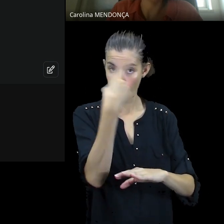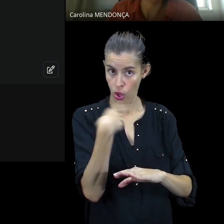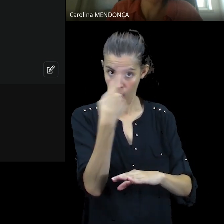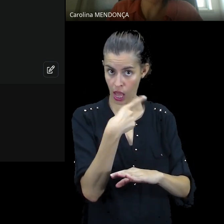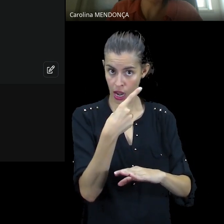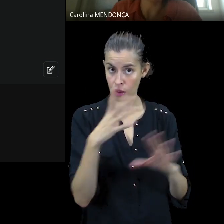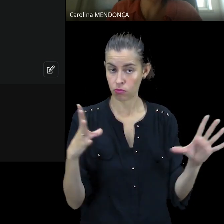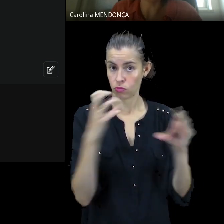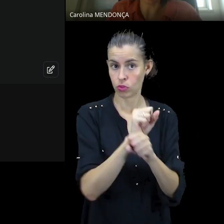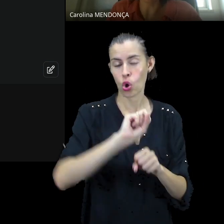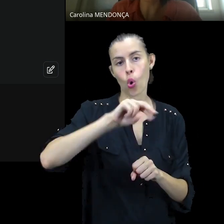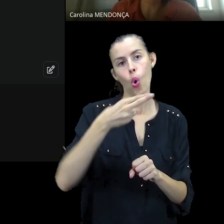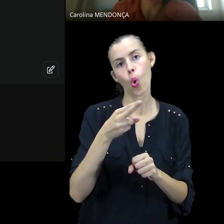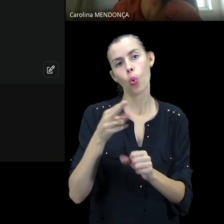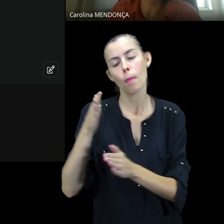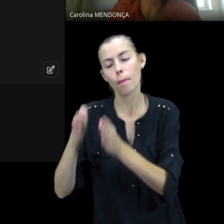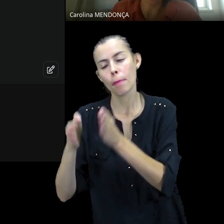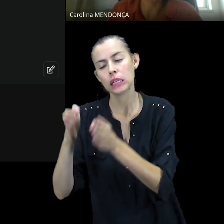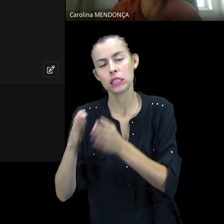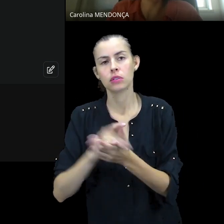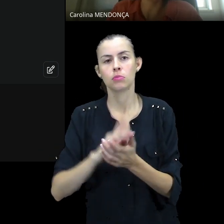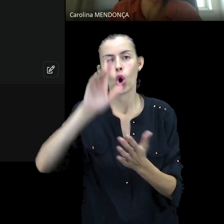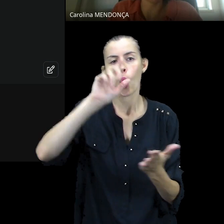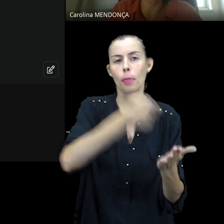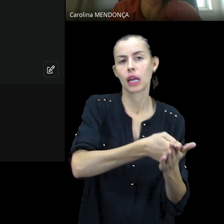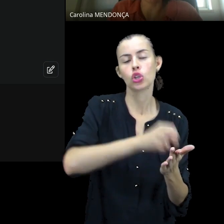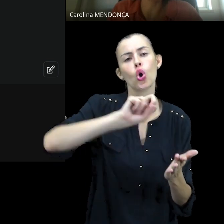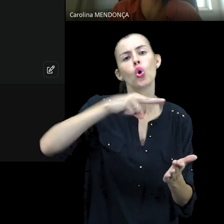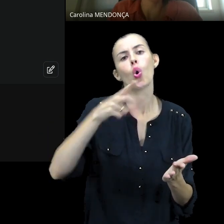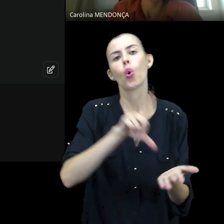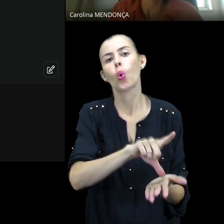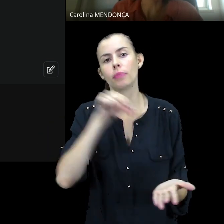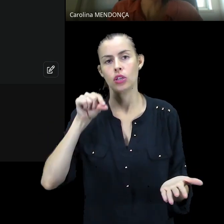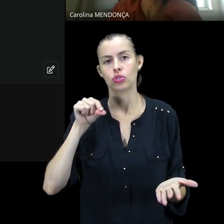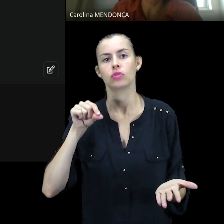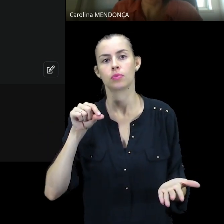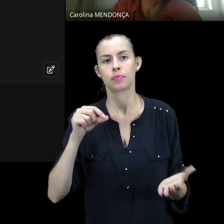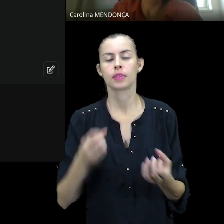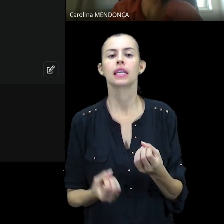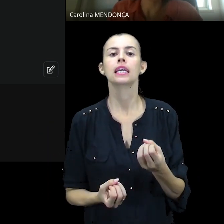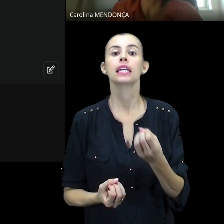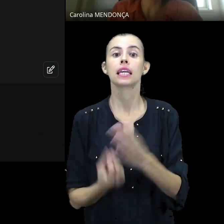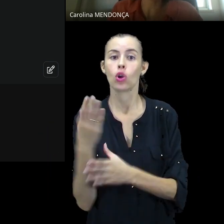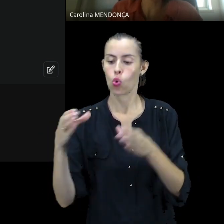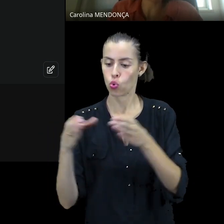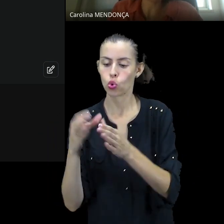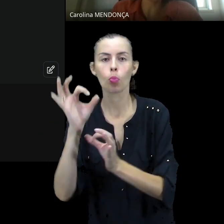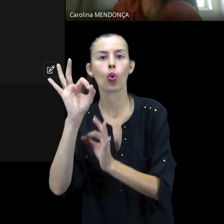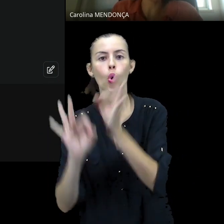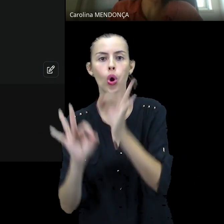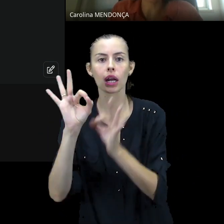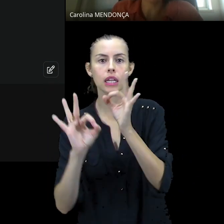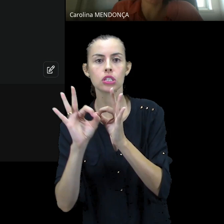e são como carga horária total ou parcial de componentes, sejam componentes obrigatórios, componentes optativos. A gente